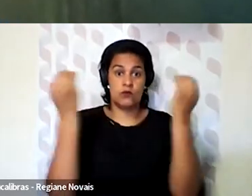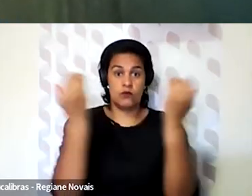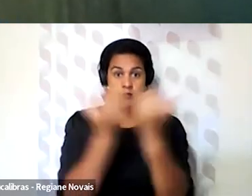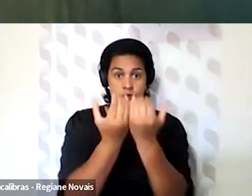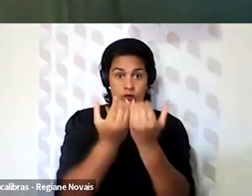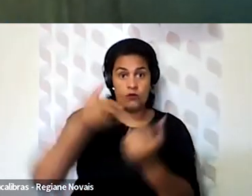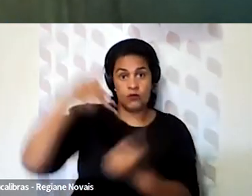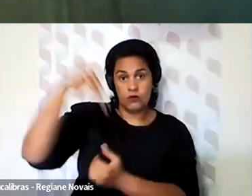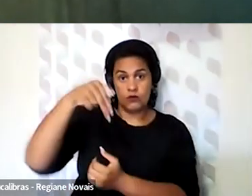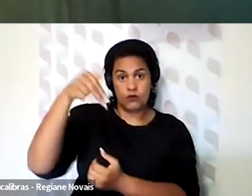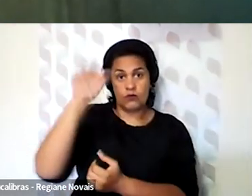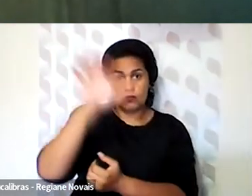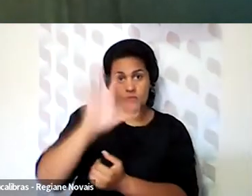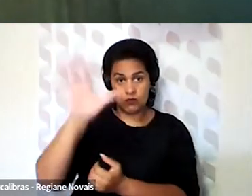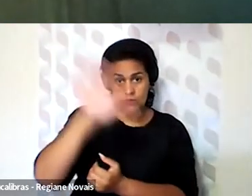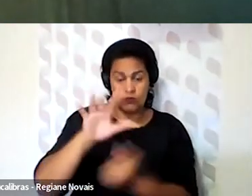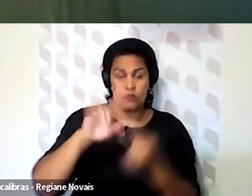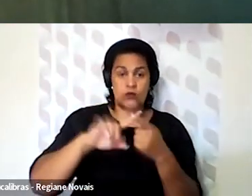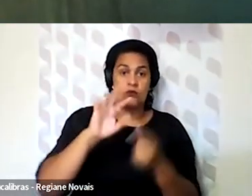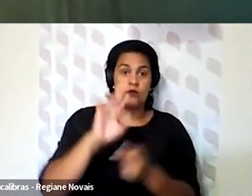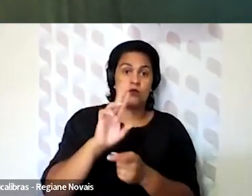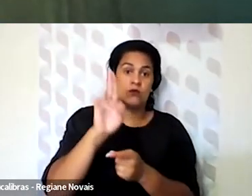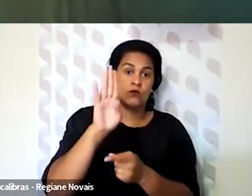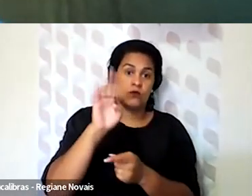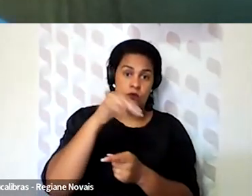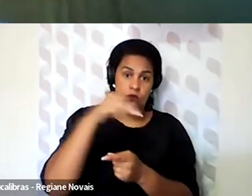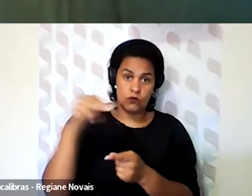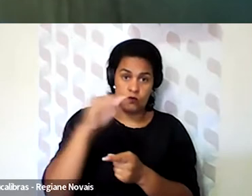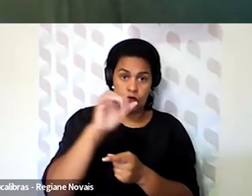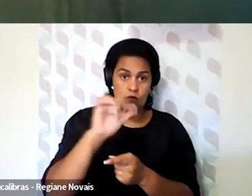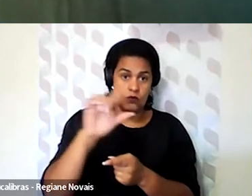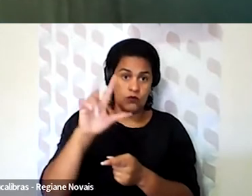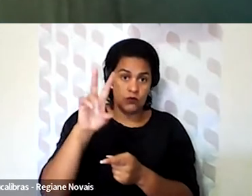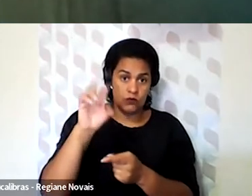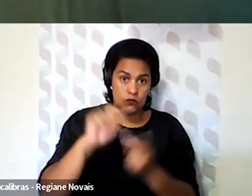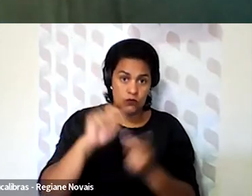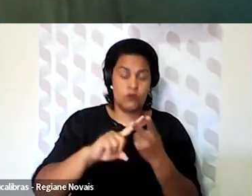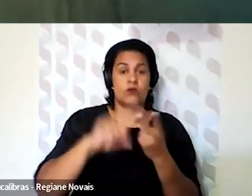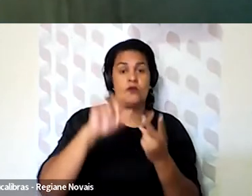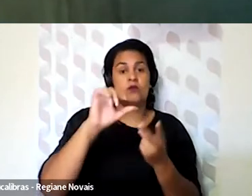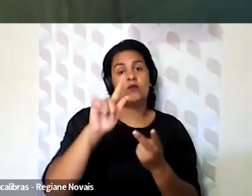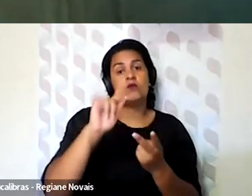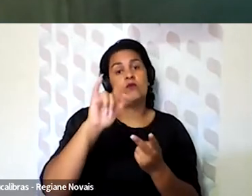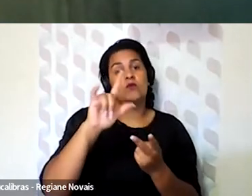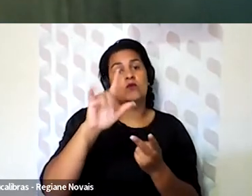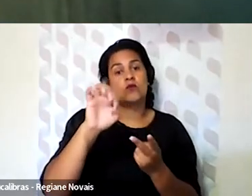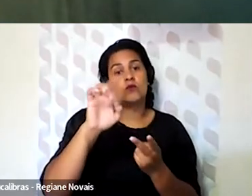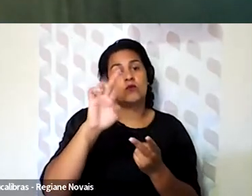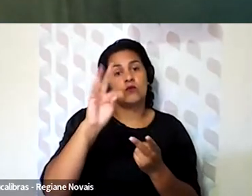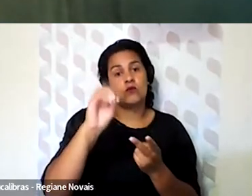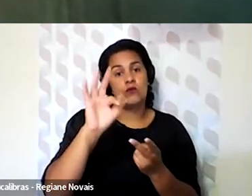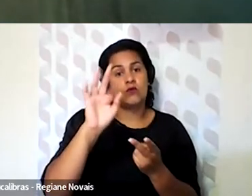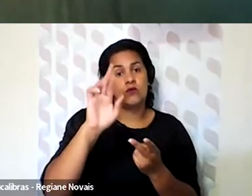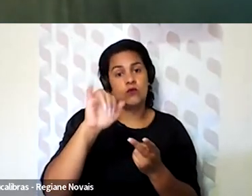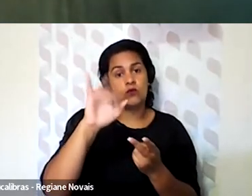Rubem Alves, o próprio Gilberto Freire, Joaquim Beato também, né, que era um grande nome